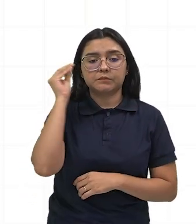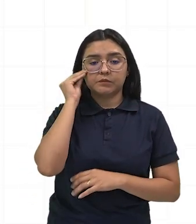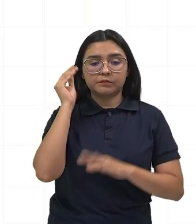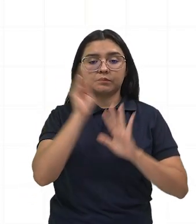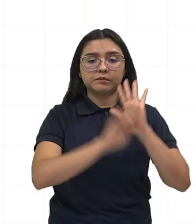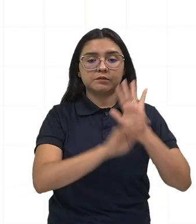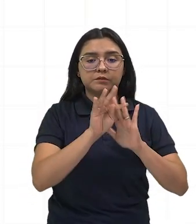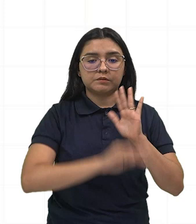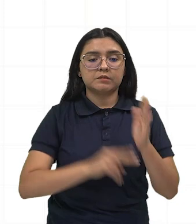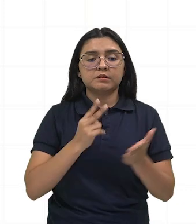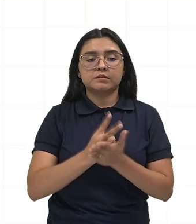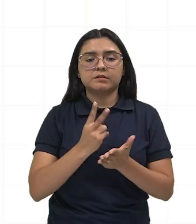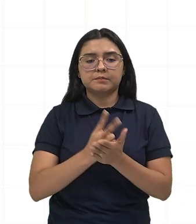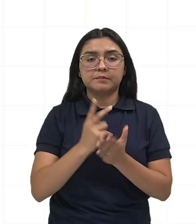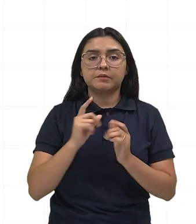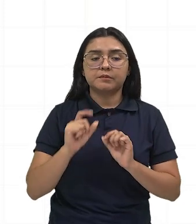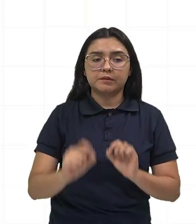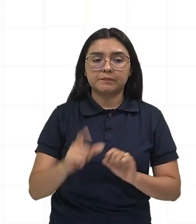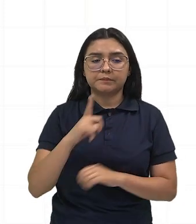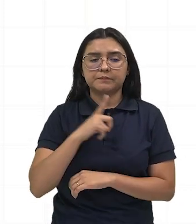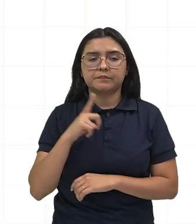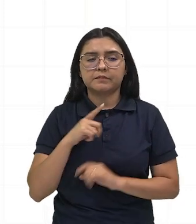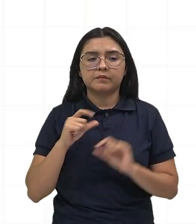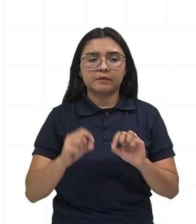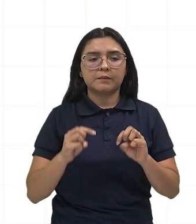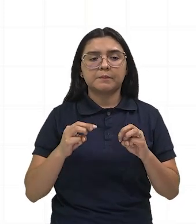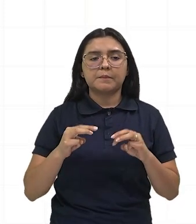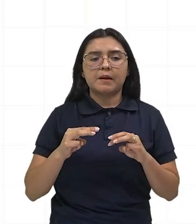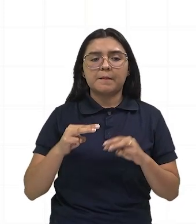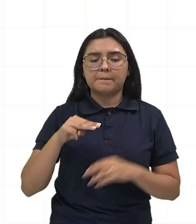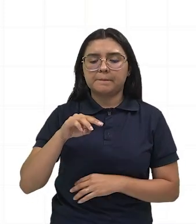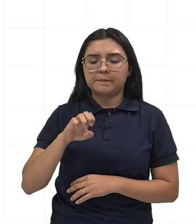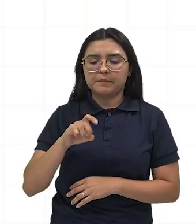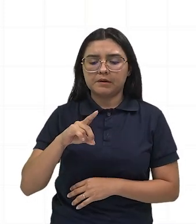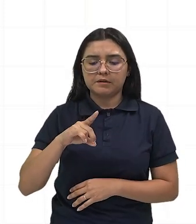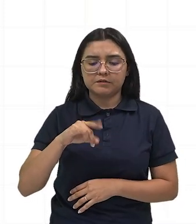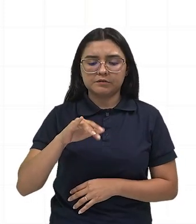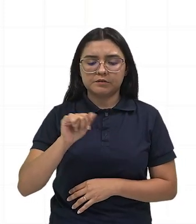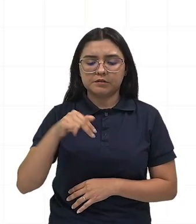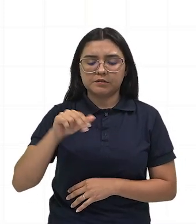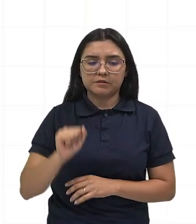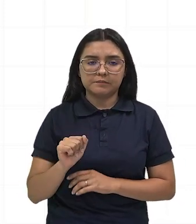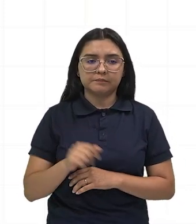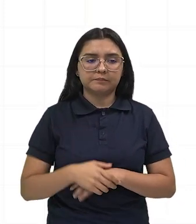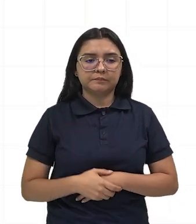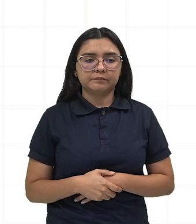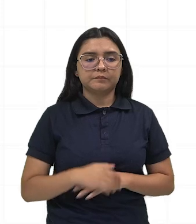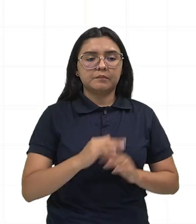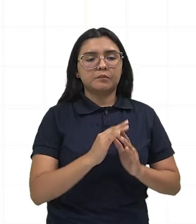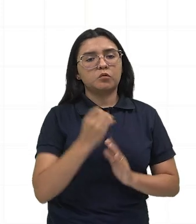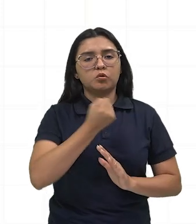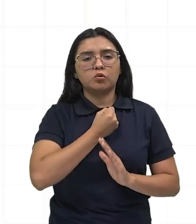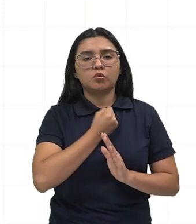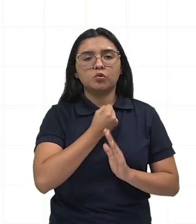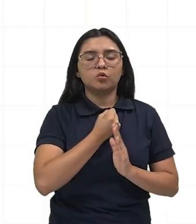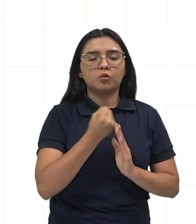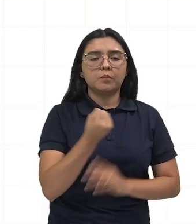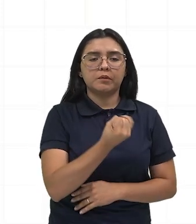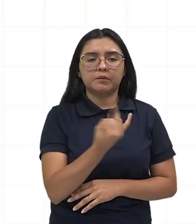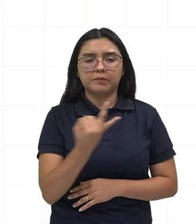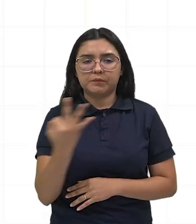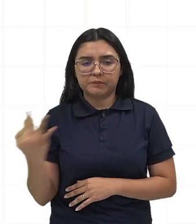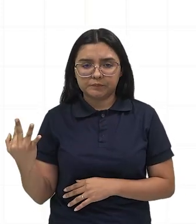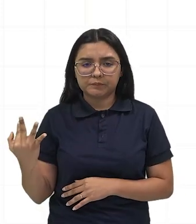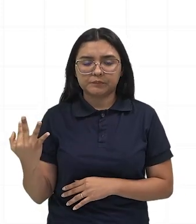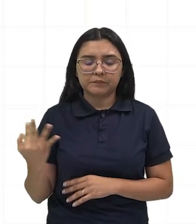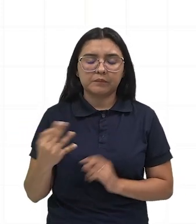Ó. Sempre que você estiver diante de uma sequência, né, numérica, de uma base de